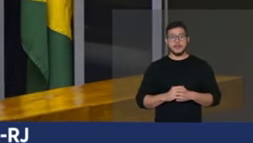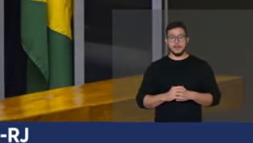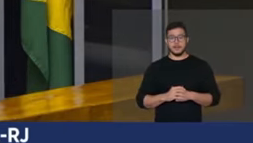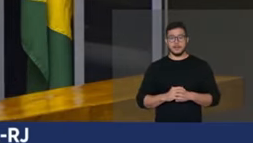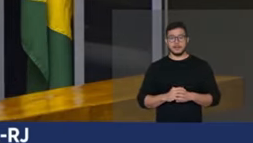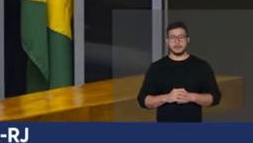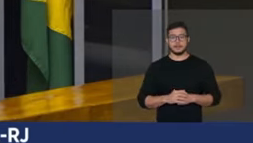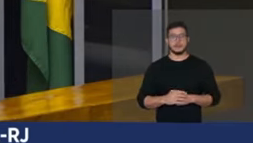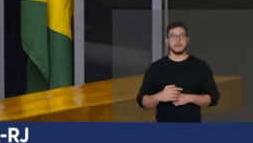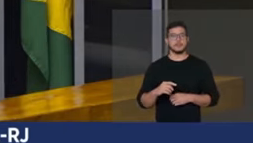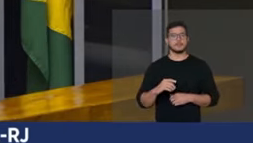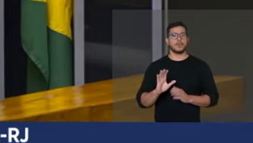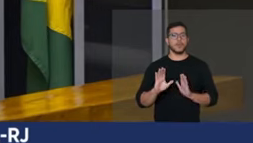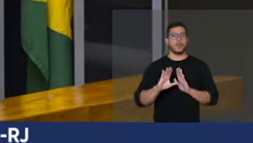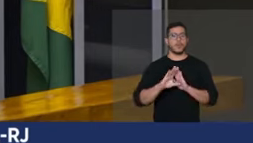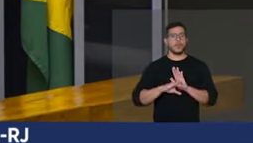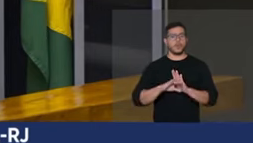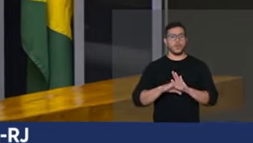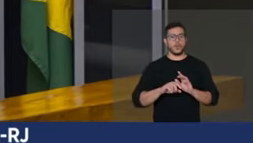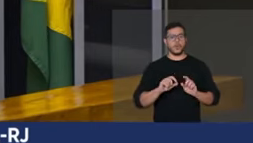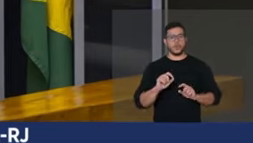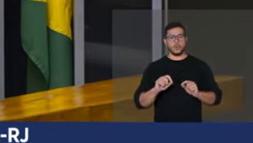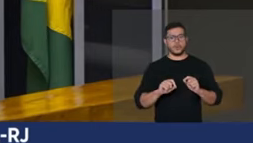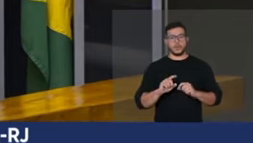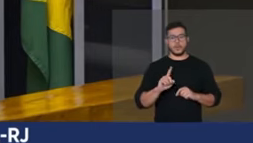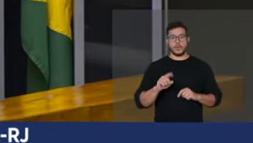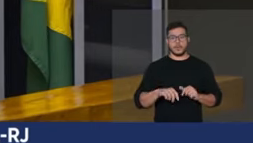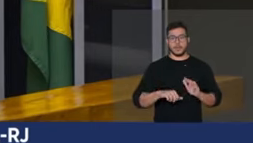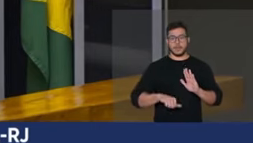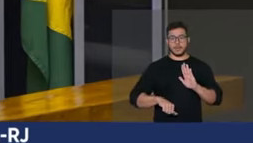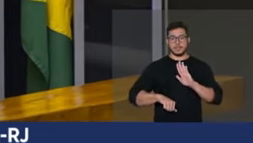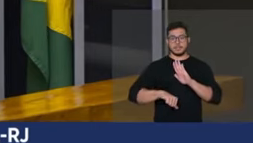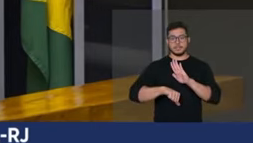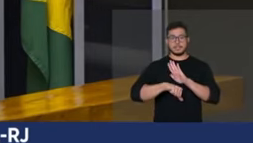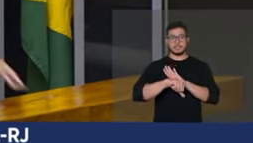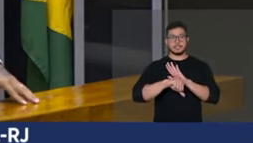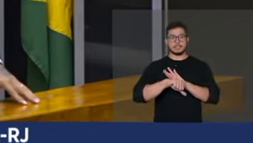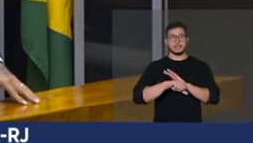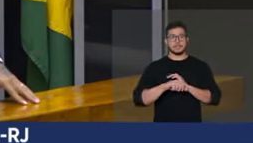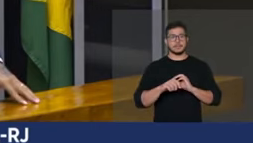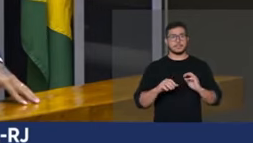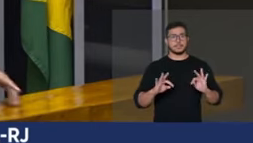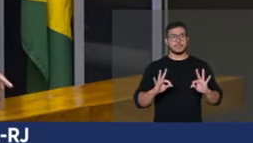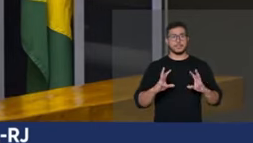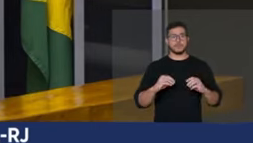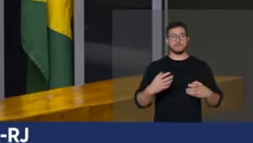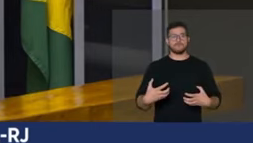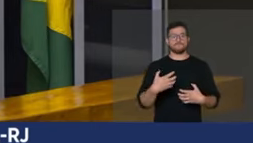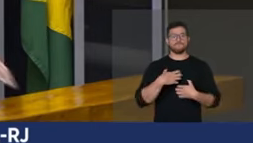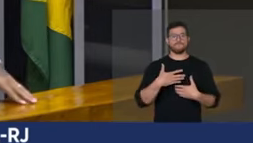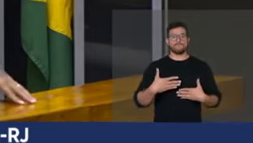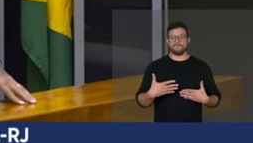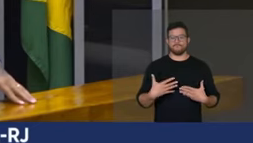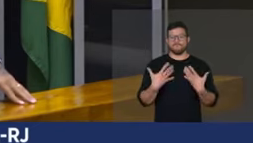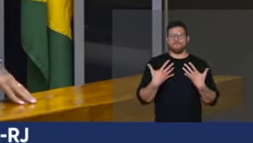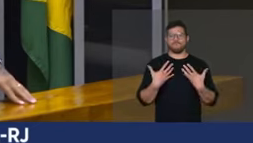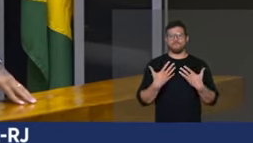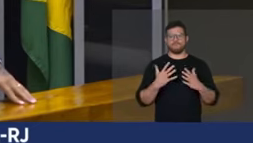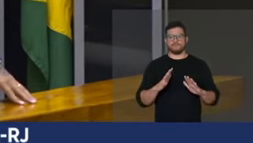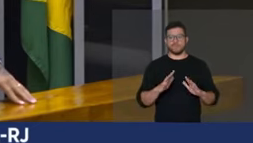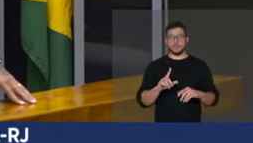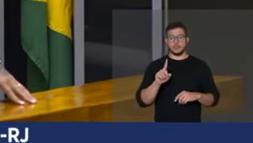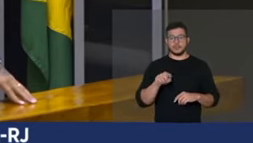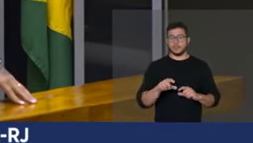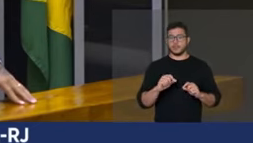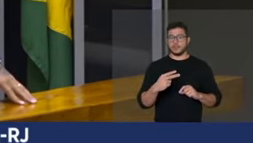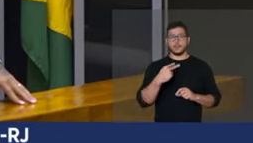um conceito de que são crimes que, pela sua natureza, eles causam uma repulsa social. E são crimes que são